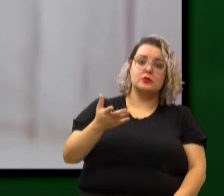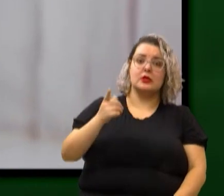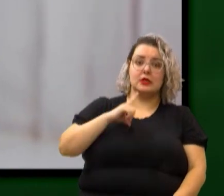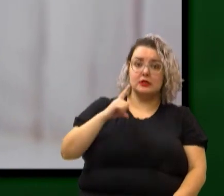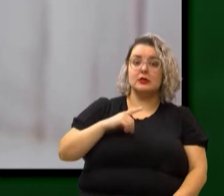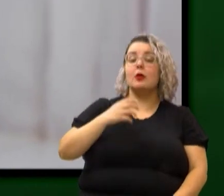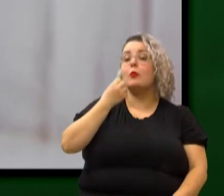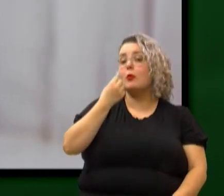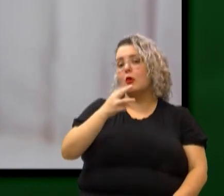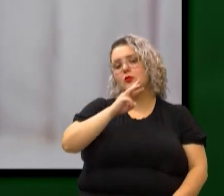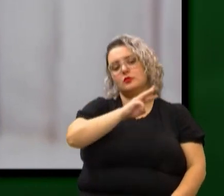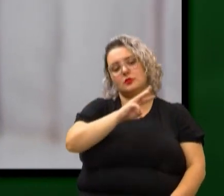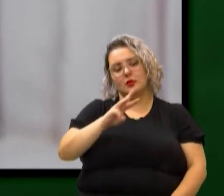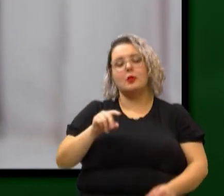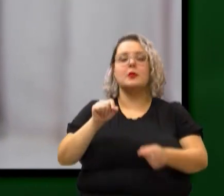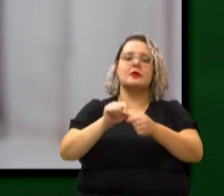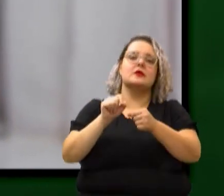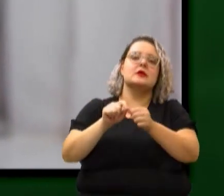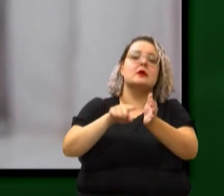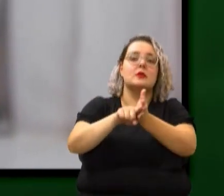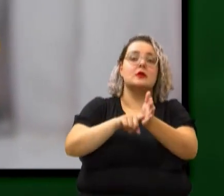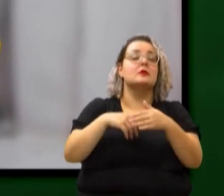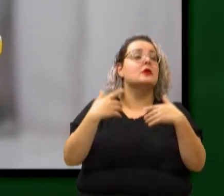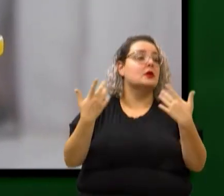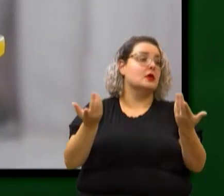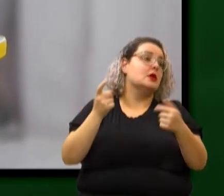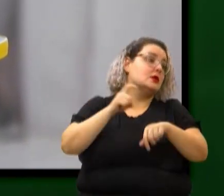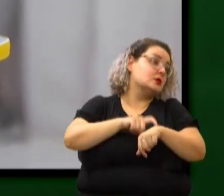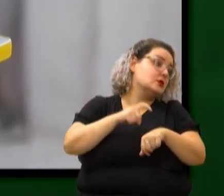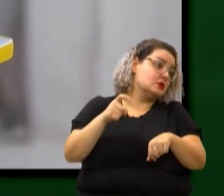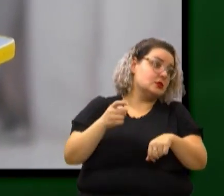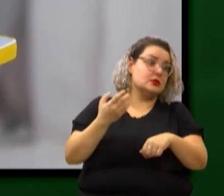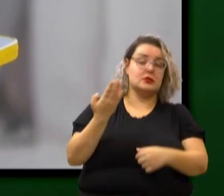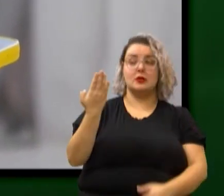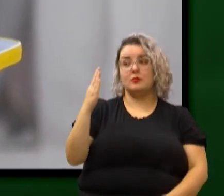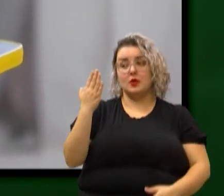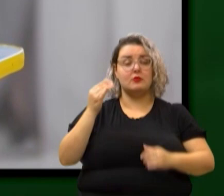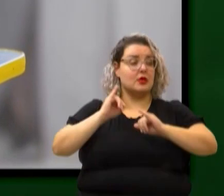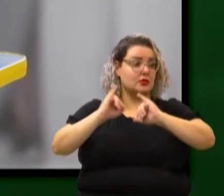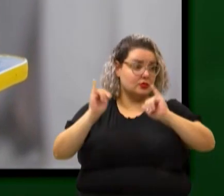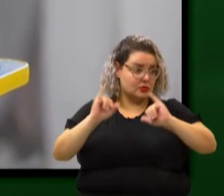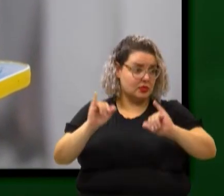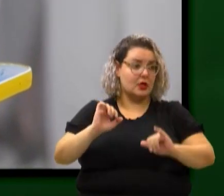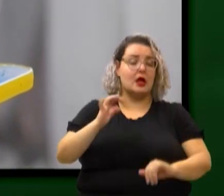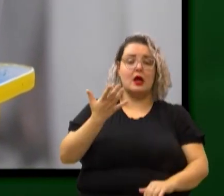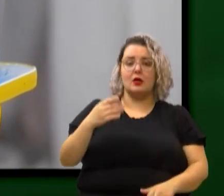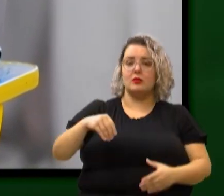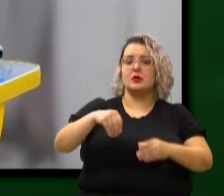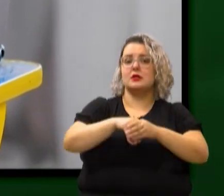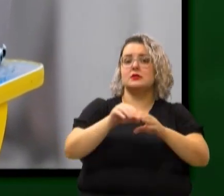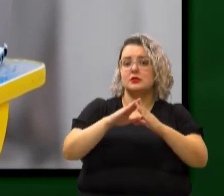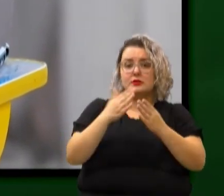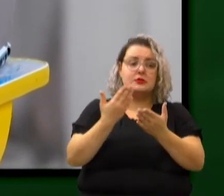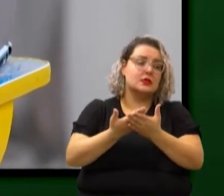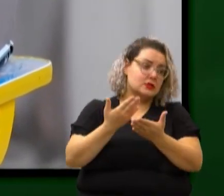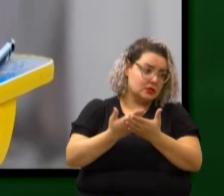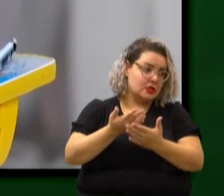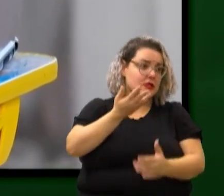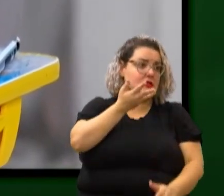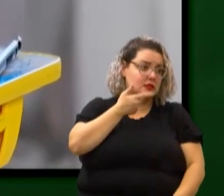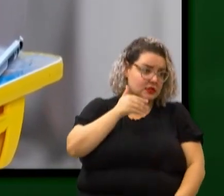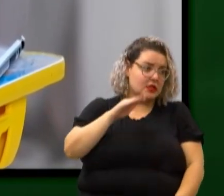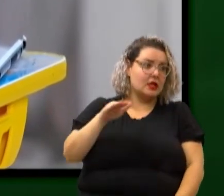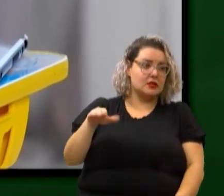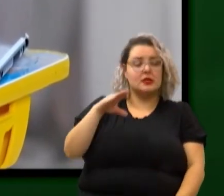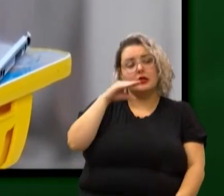ter bons sites para que eles façam essas pesquisas bom em tempos acontecem nas escolas das crianças